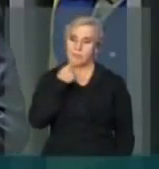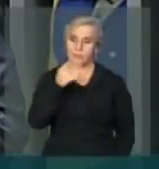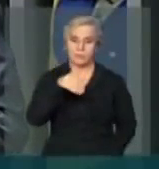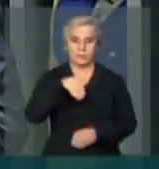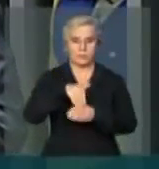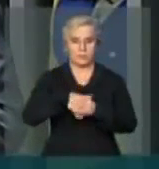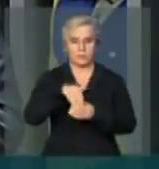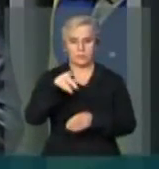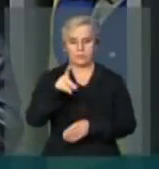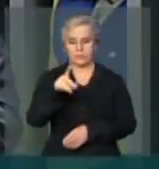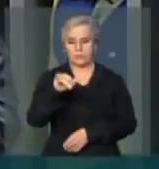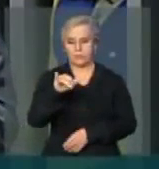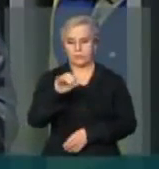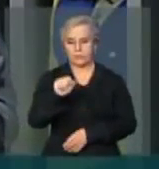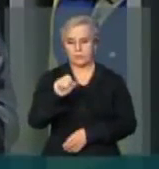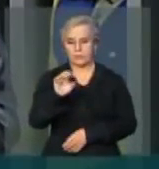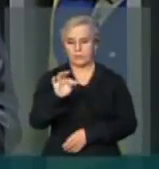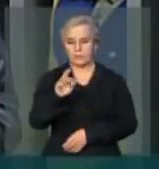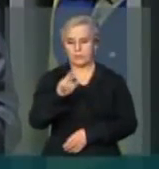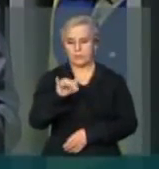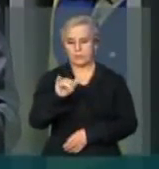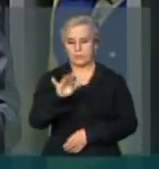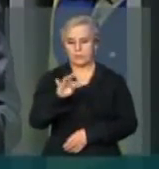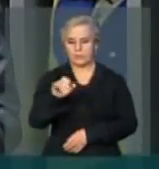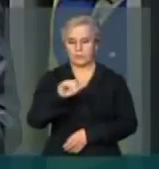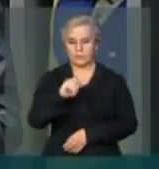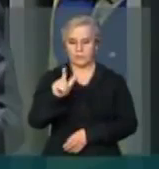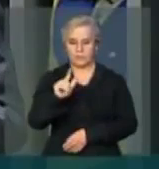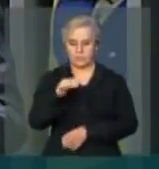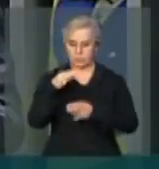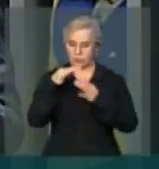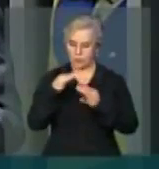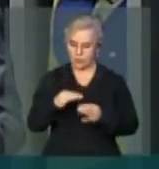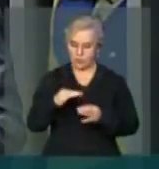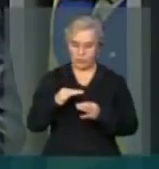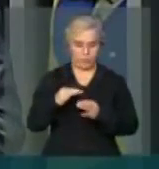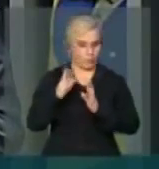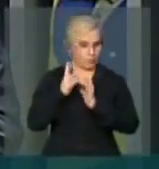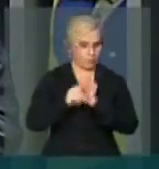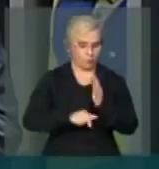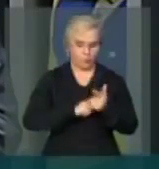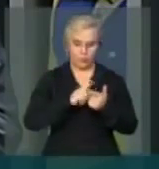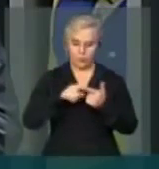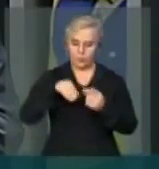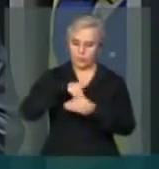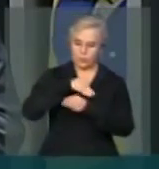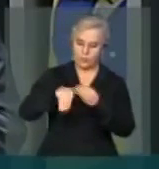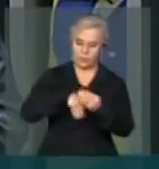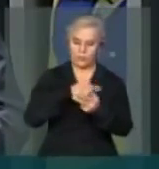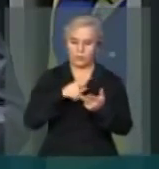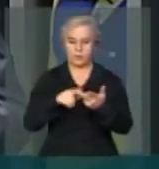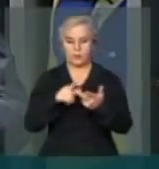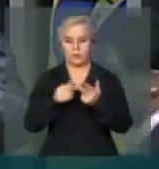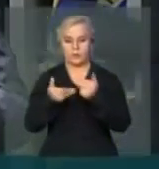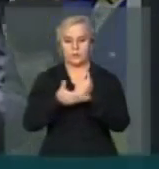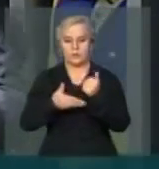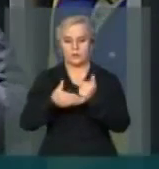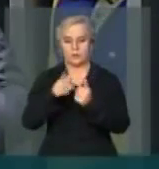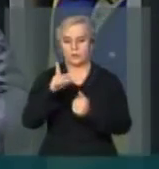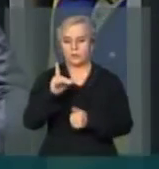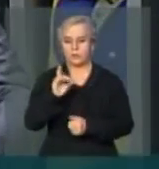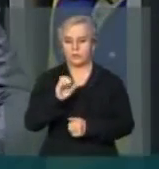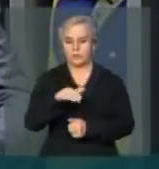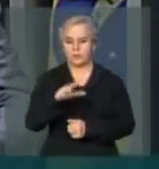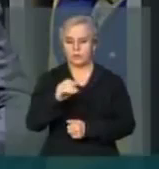distrital. O voto distrital puro, o voto distrital misto, a essência das democracias no mundo e os países